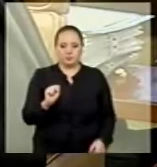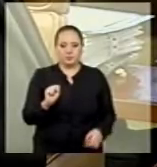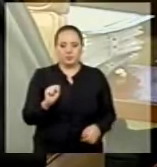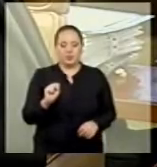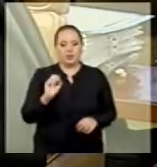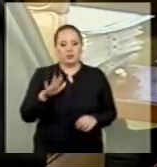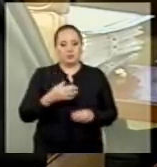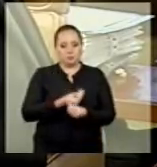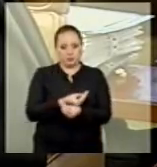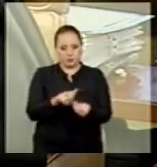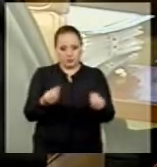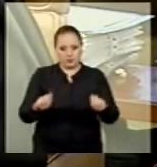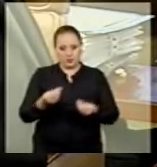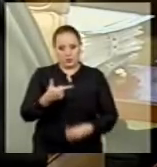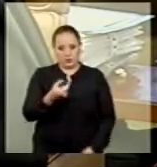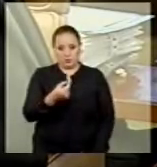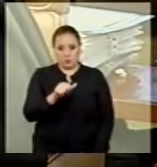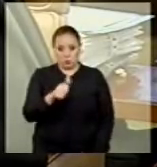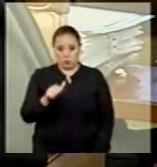foi distribuída em 2011,